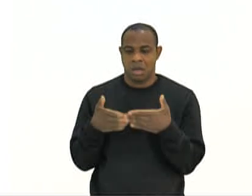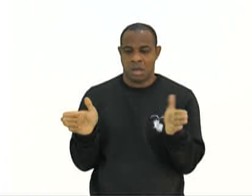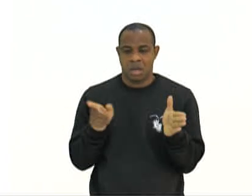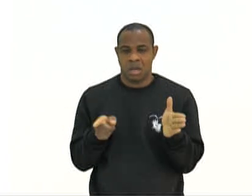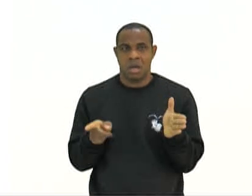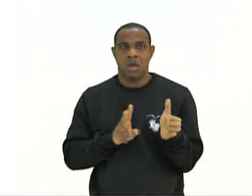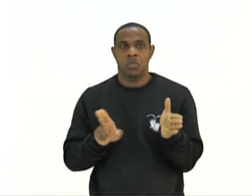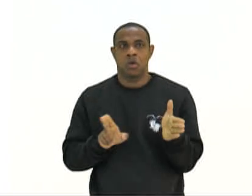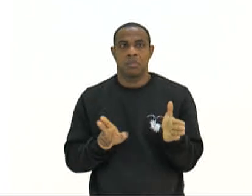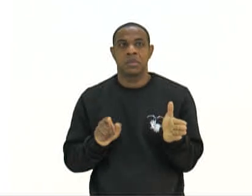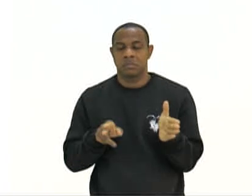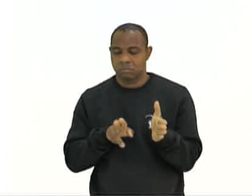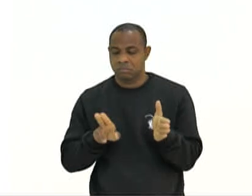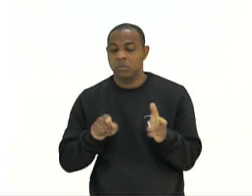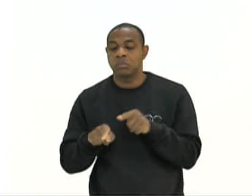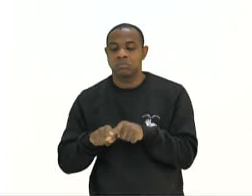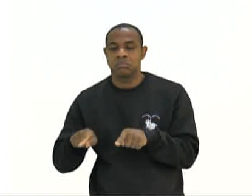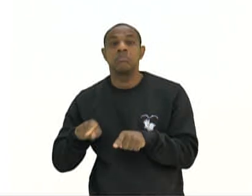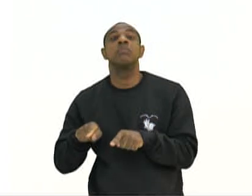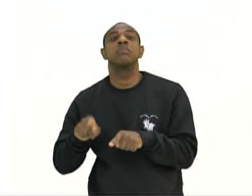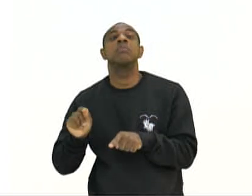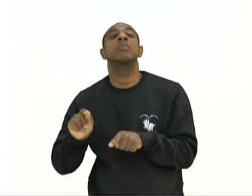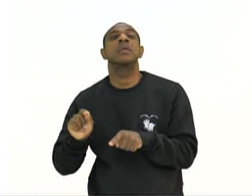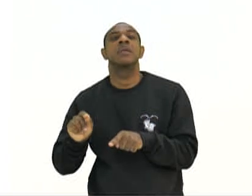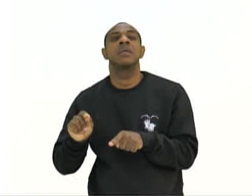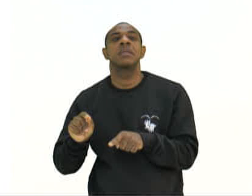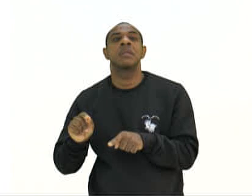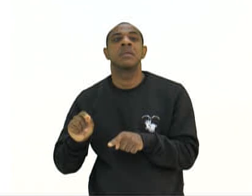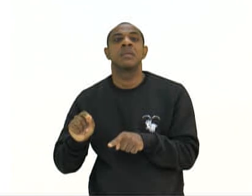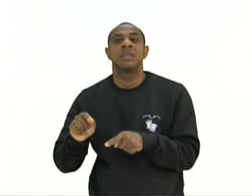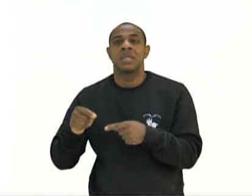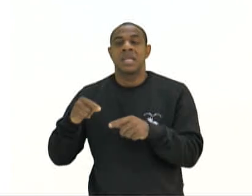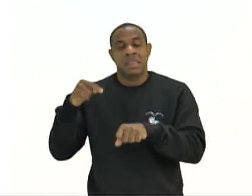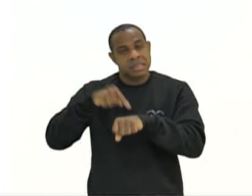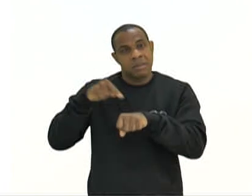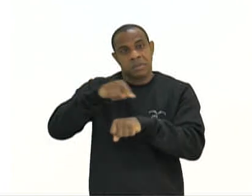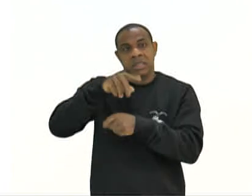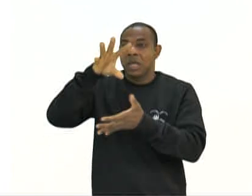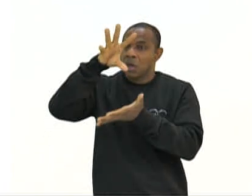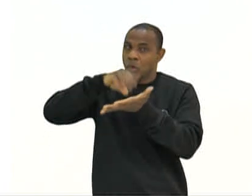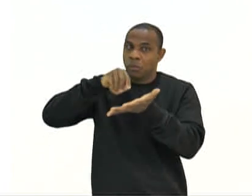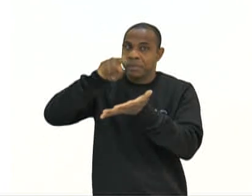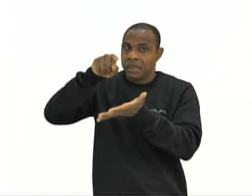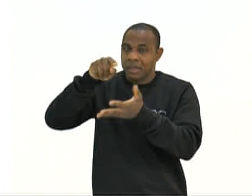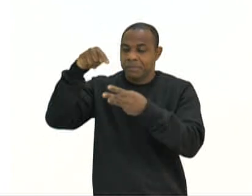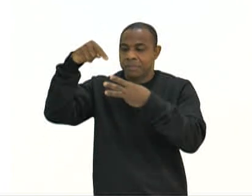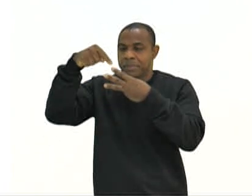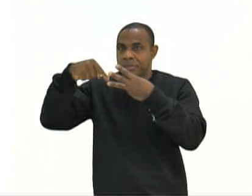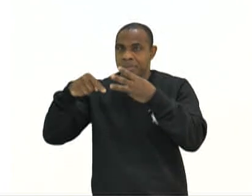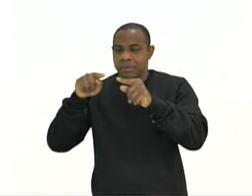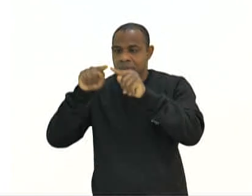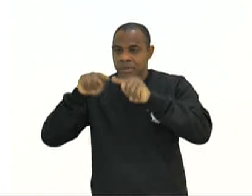é refringente, certo? Então, assim, vou dar um tempinho para vocês copiarem aqui, daí eu já venho com as opções.